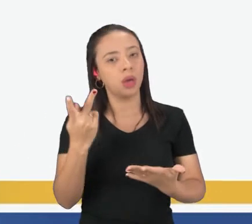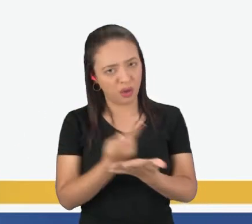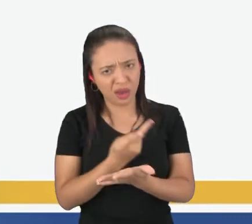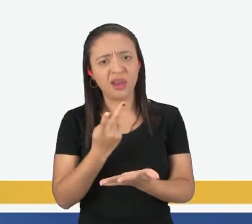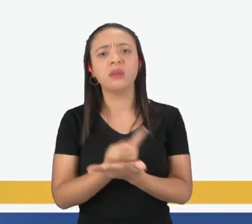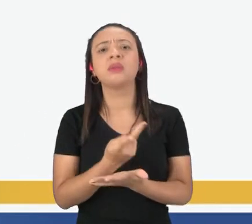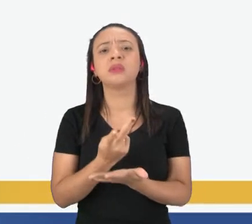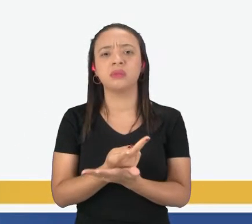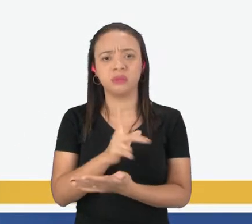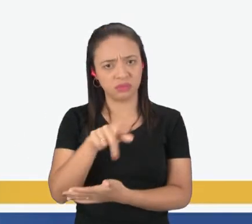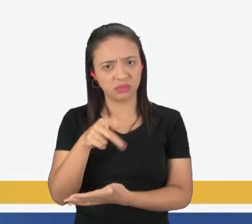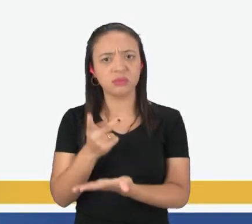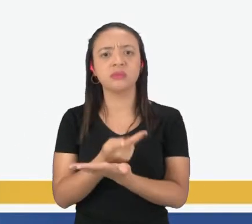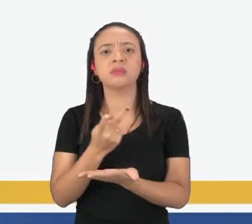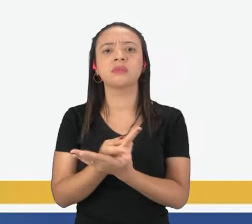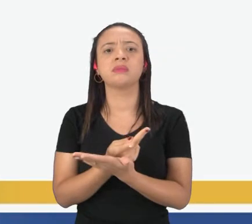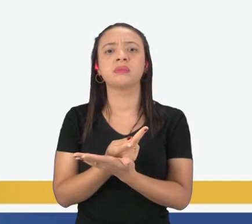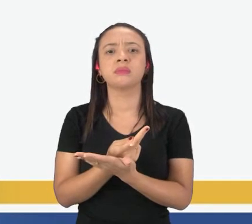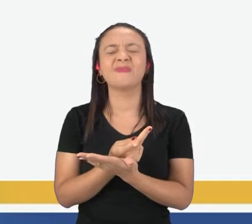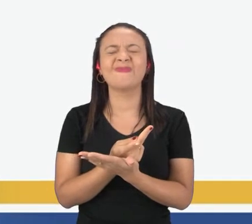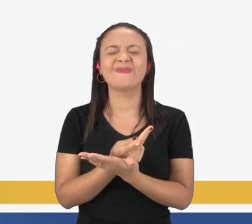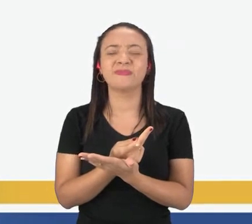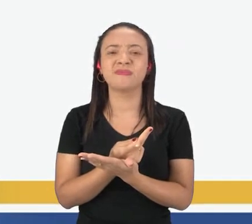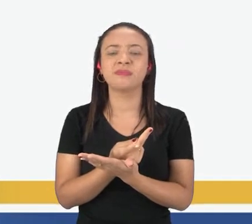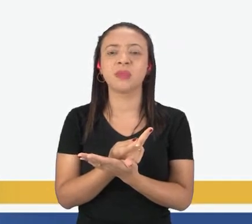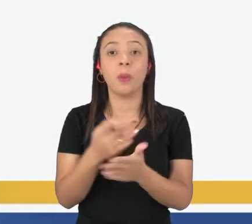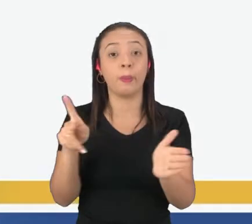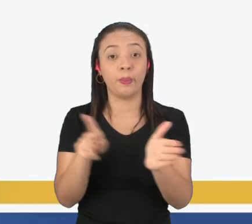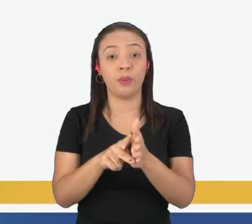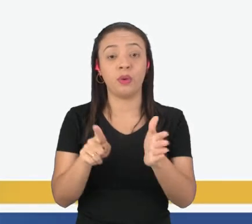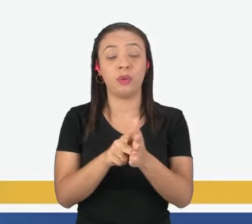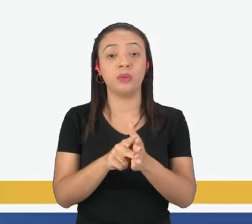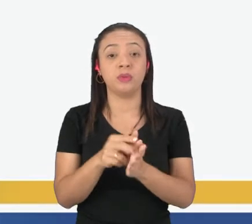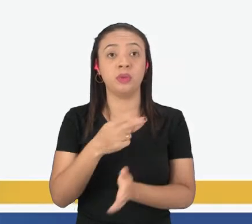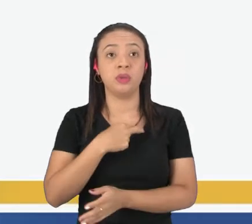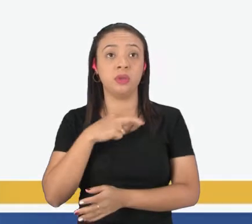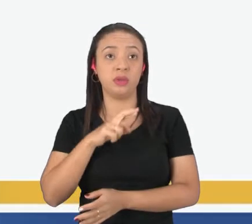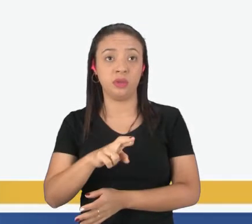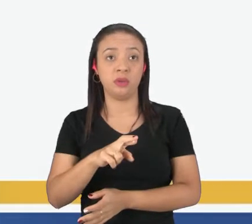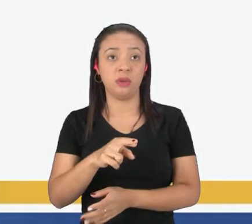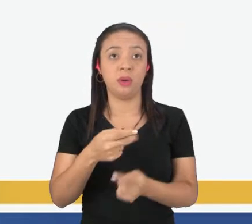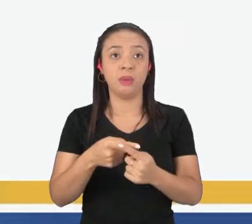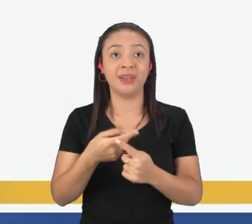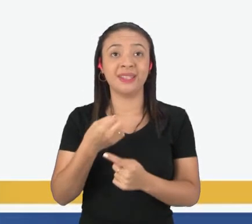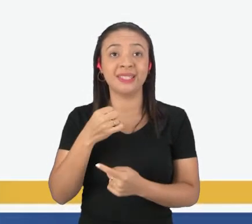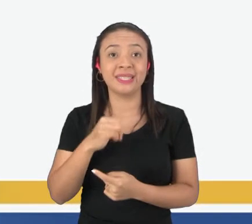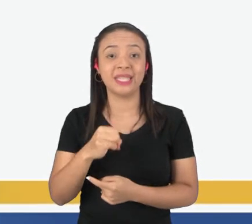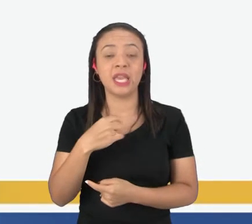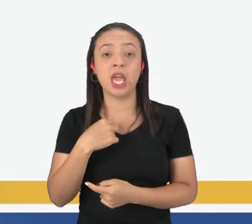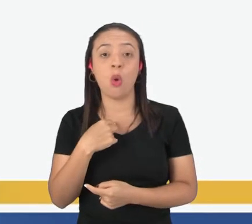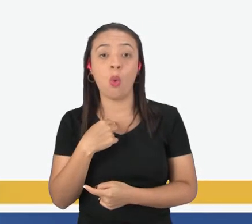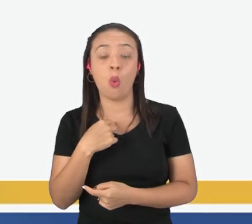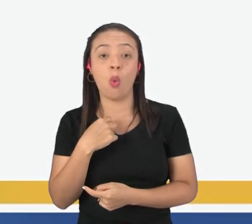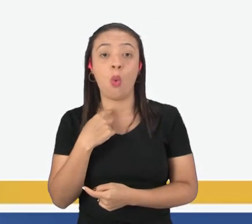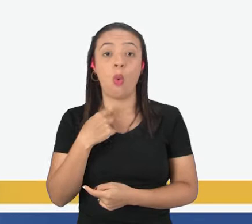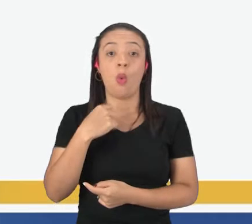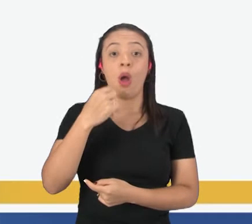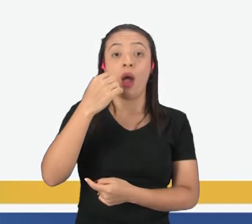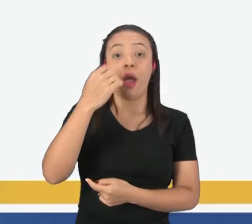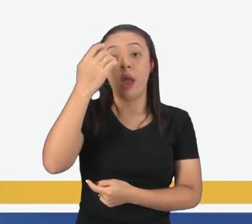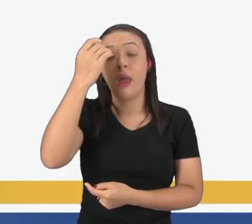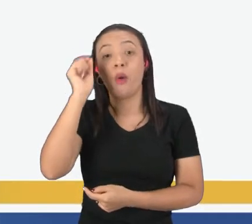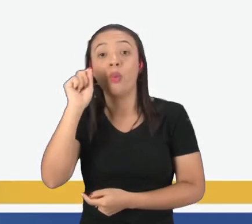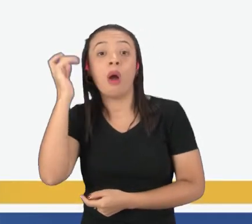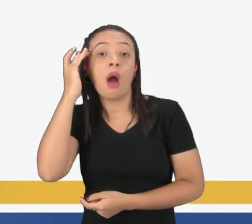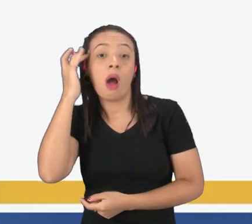um erro. É um erro. É um princípio incorreto na religião. A autoavaliar-se como religião superior, acima de todas